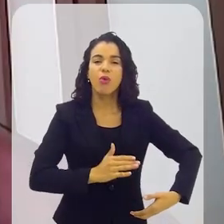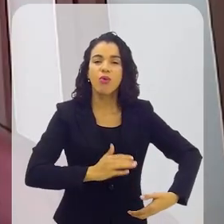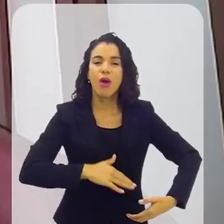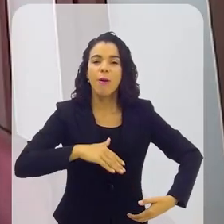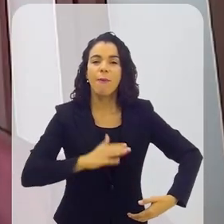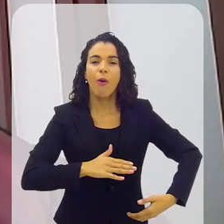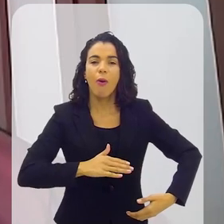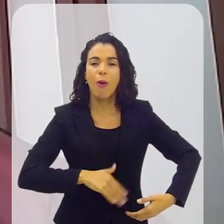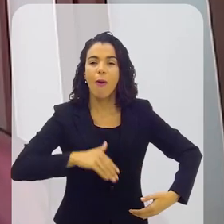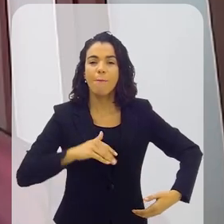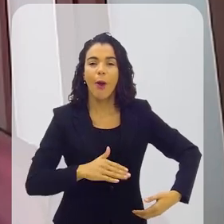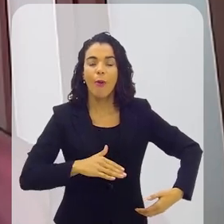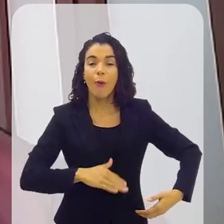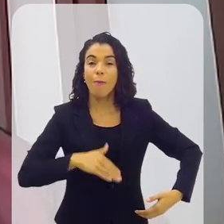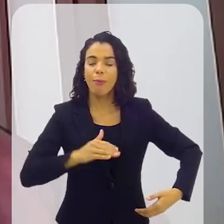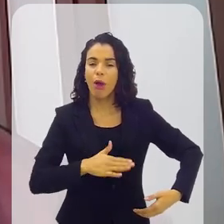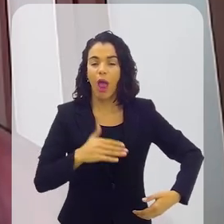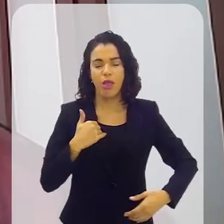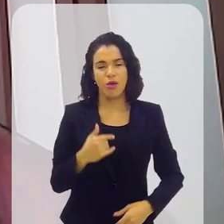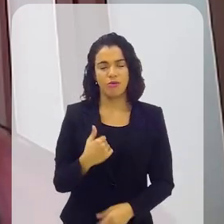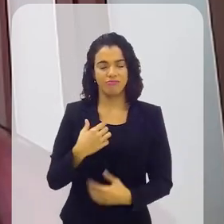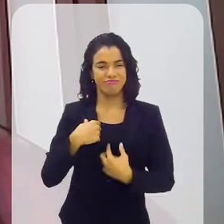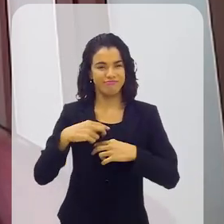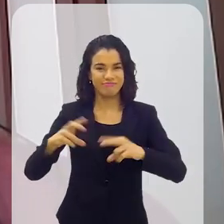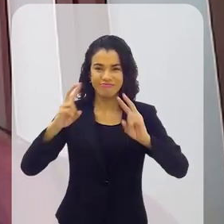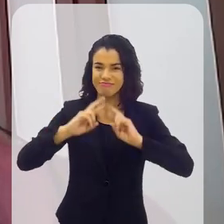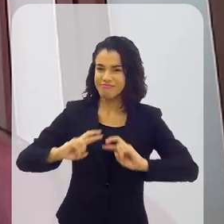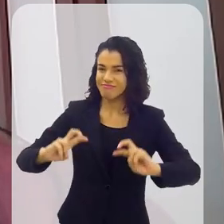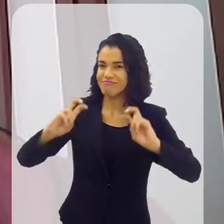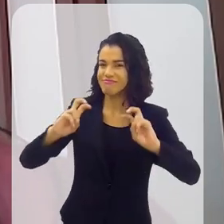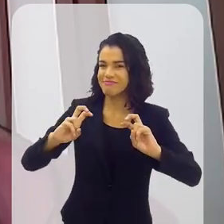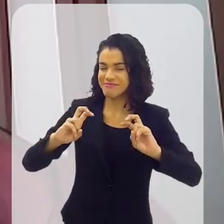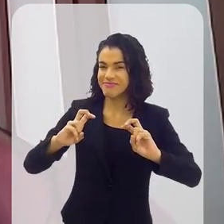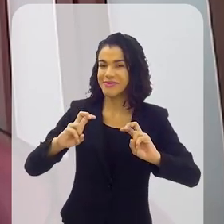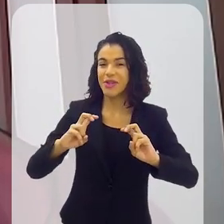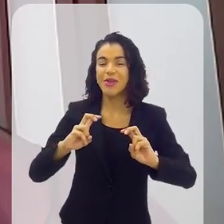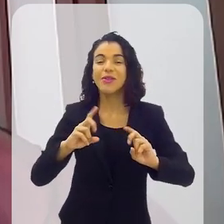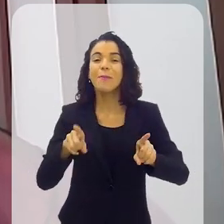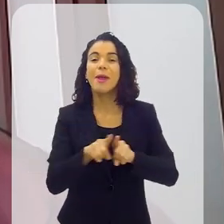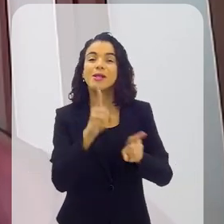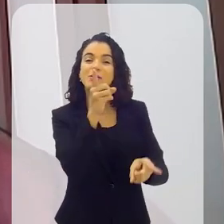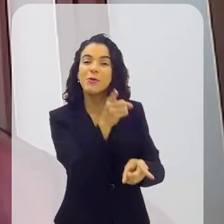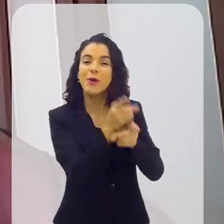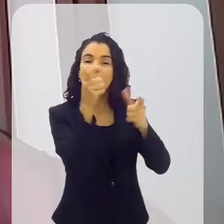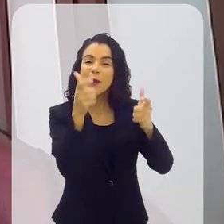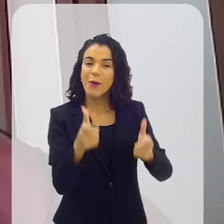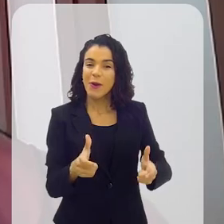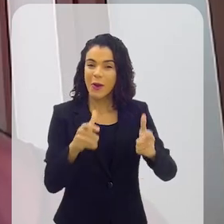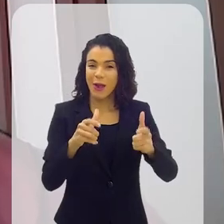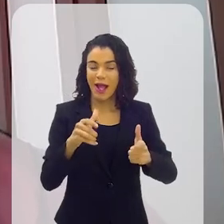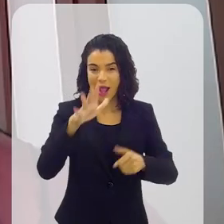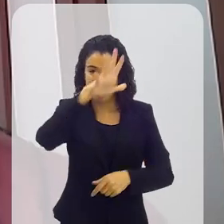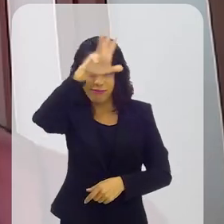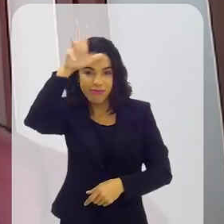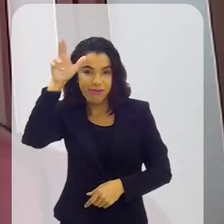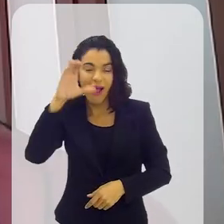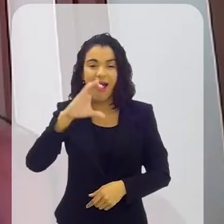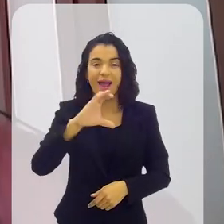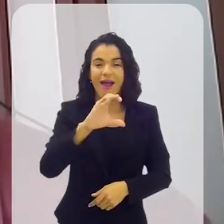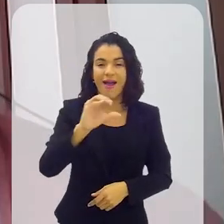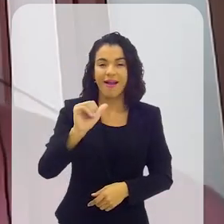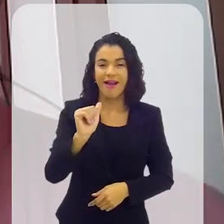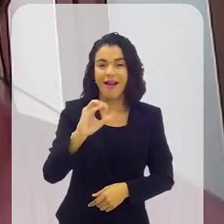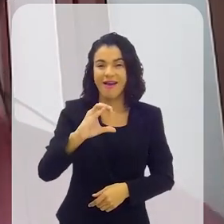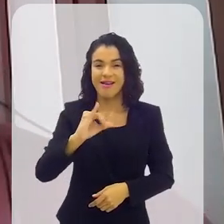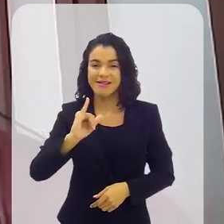tocar. E quando eu descobri o Cacique de Ramos, eu era